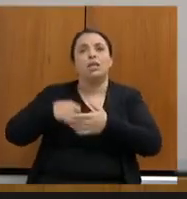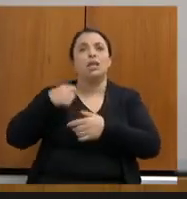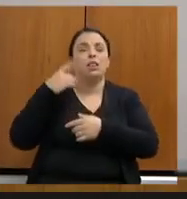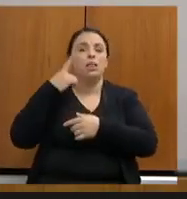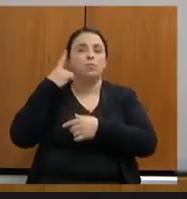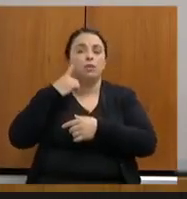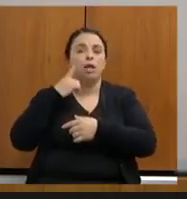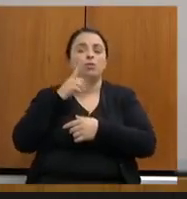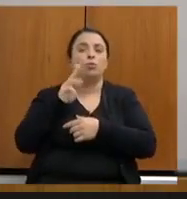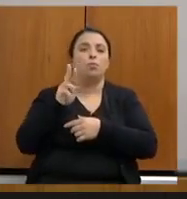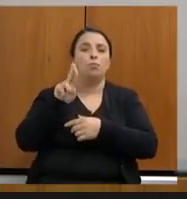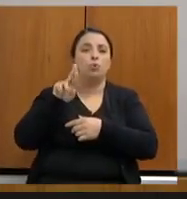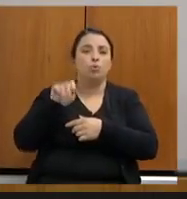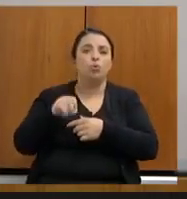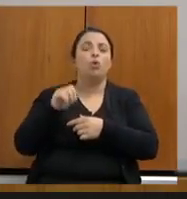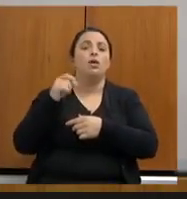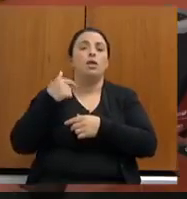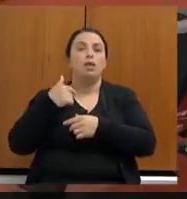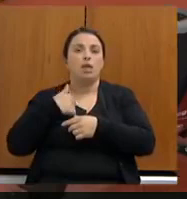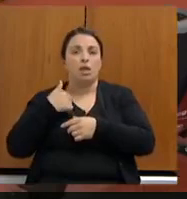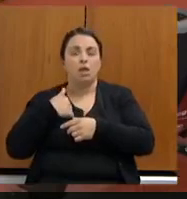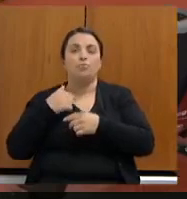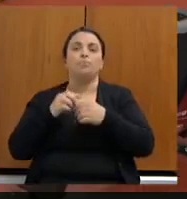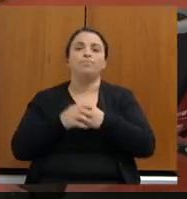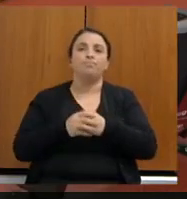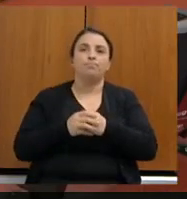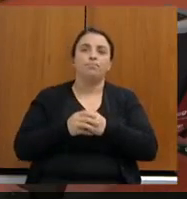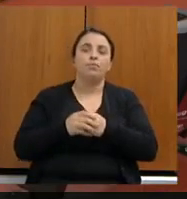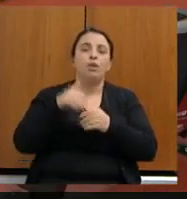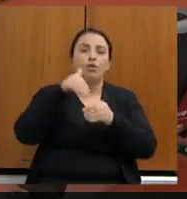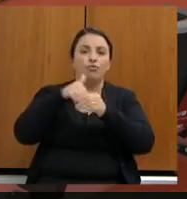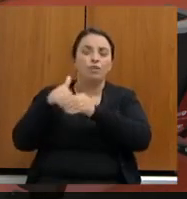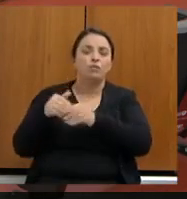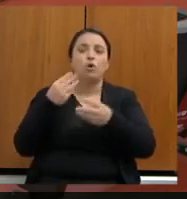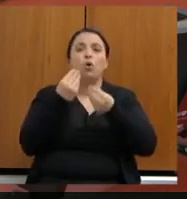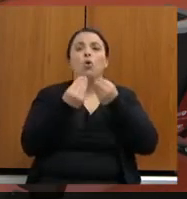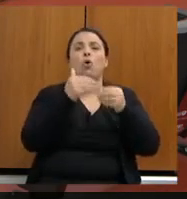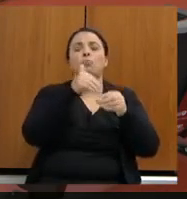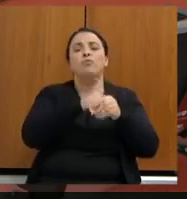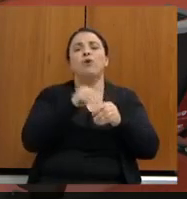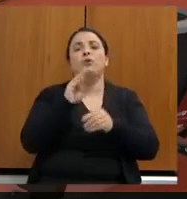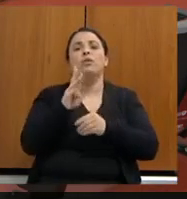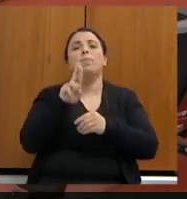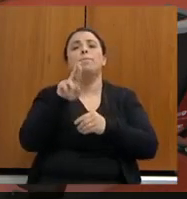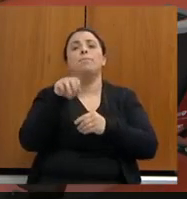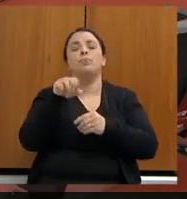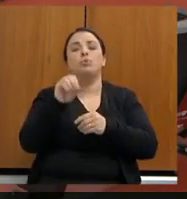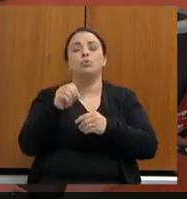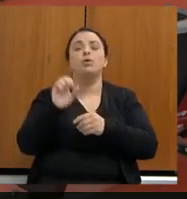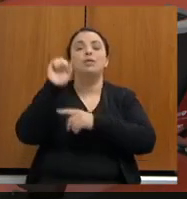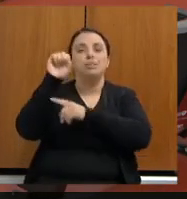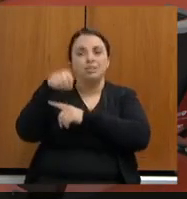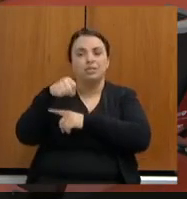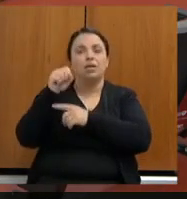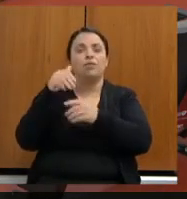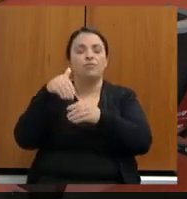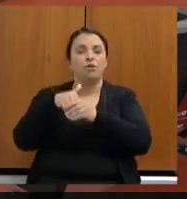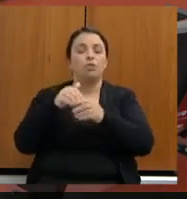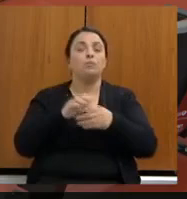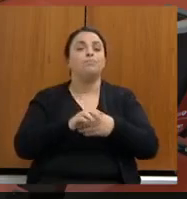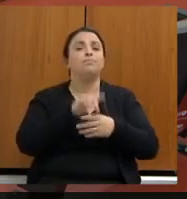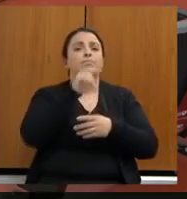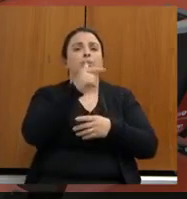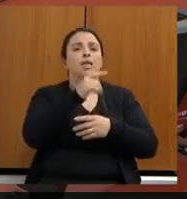Sargento Rodrigues tinha um requerimento ao presidente em votação o requerimento como voto Deputado Bruno engler Pode sim seu presidente